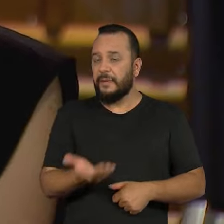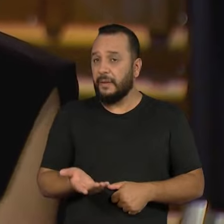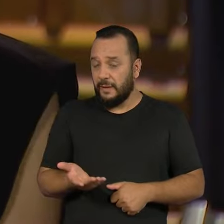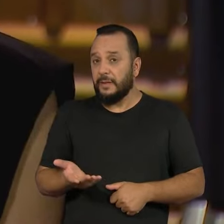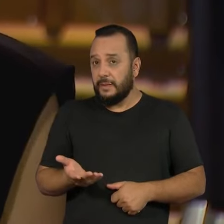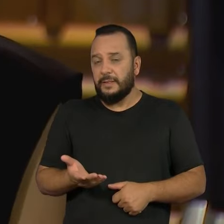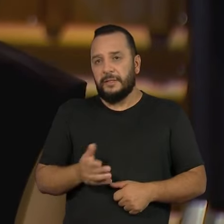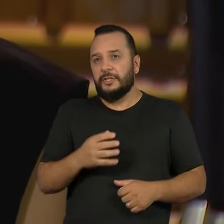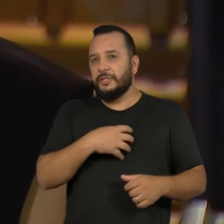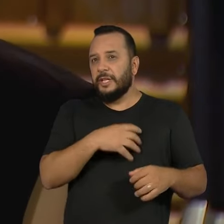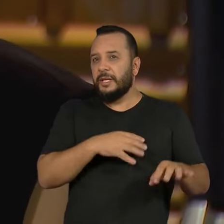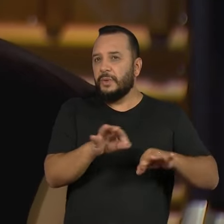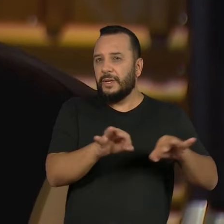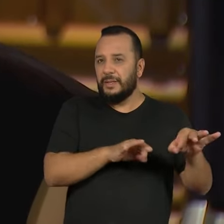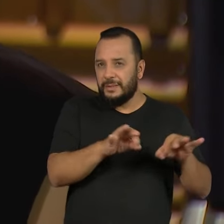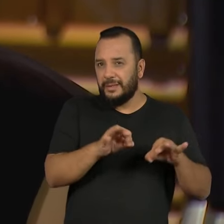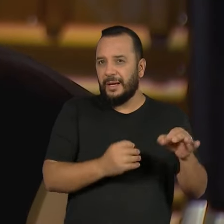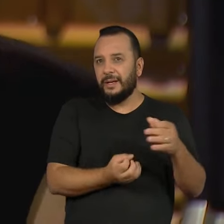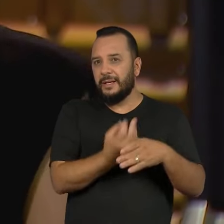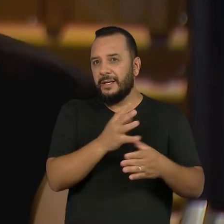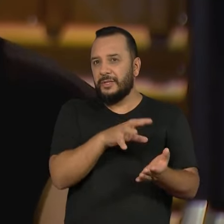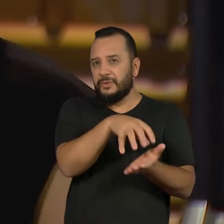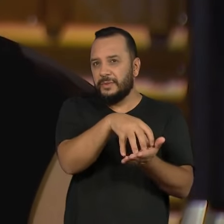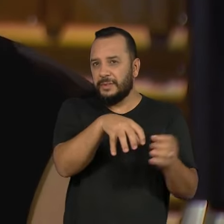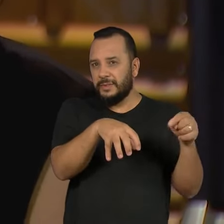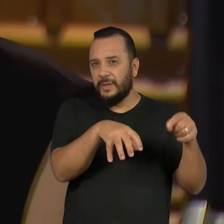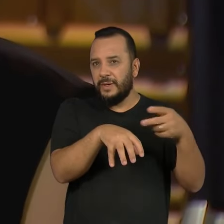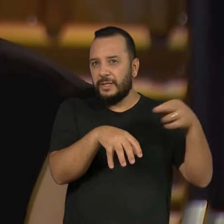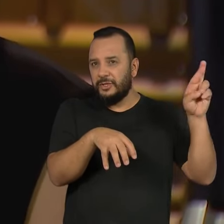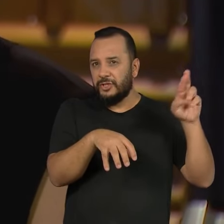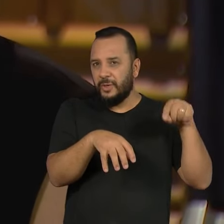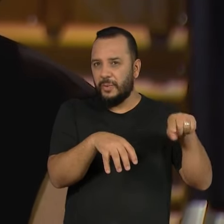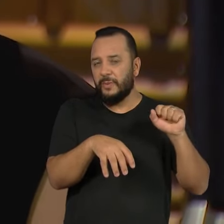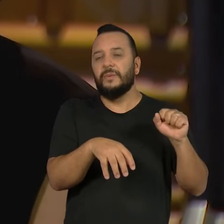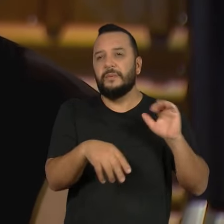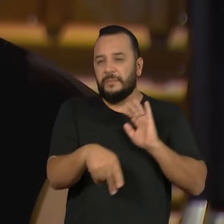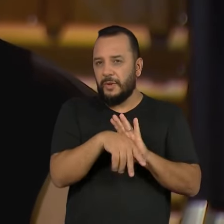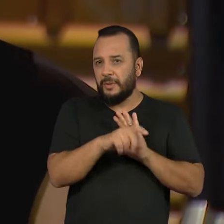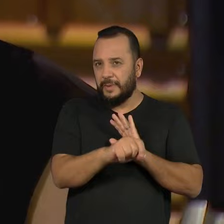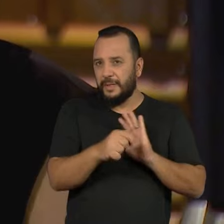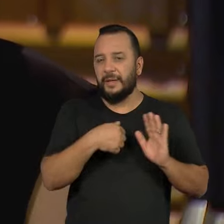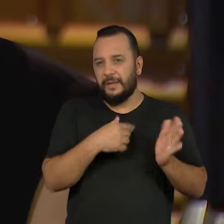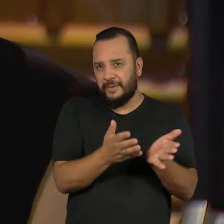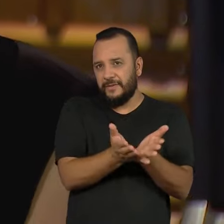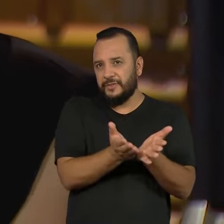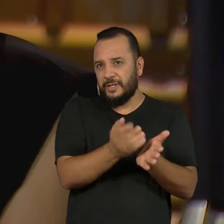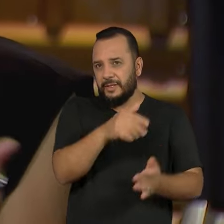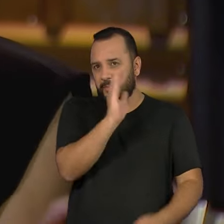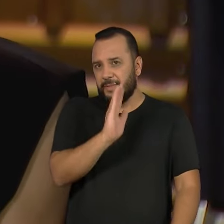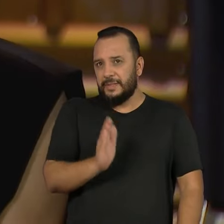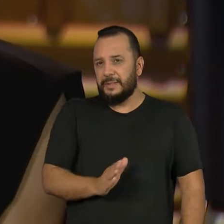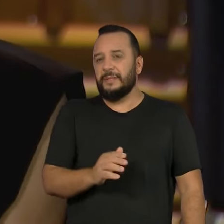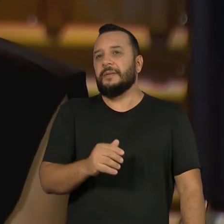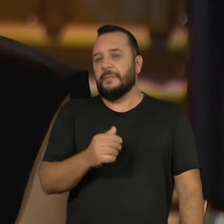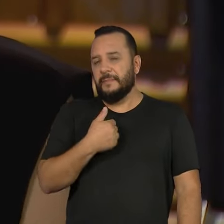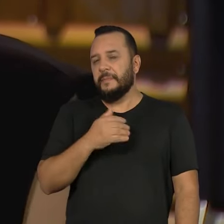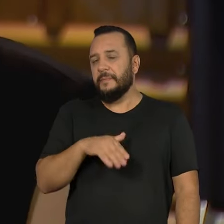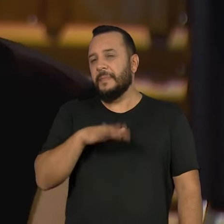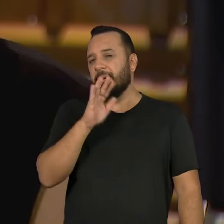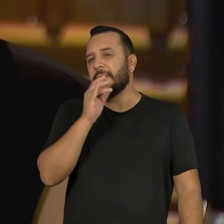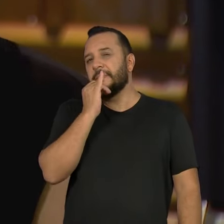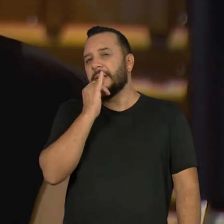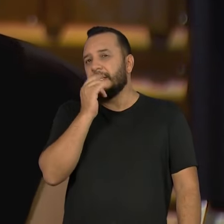uma forma de se organizar institucional da da religião evangélica vamos chamar aqui assim no Brasil eh mais capilar